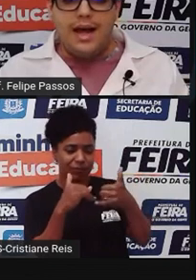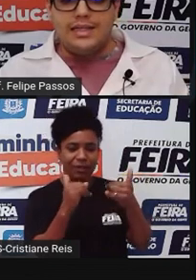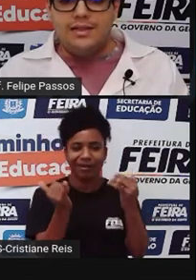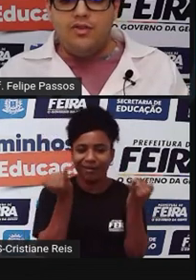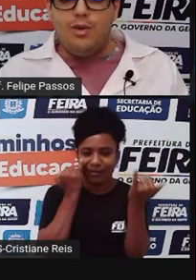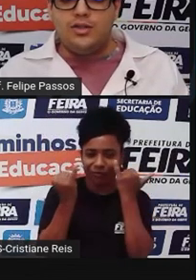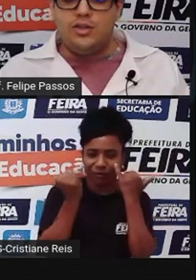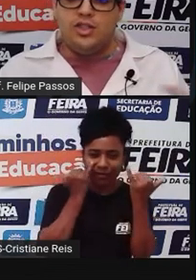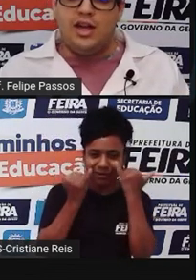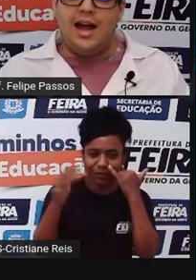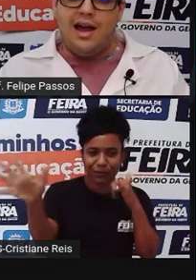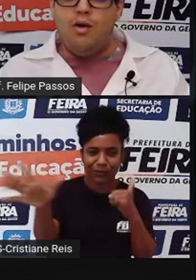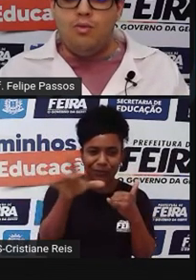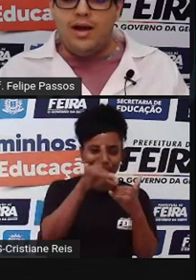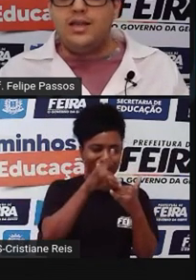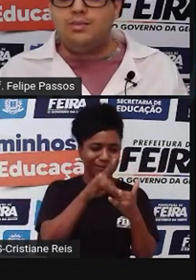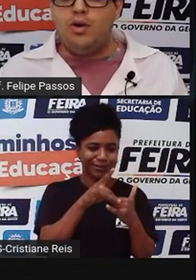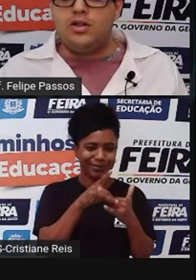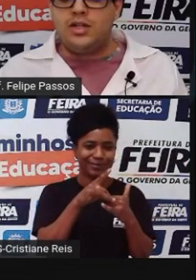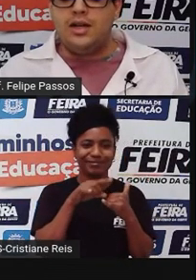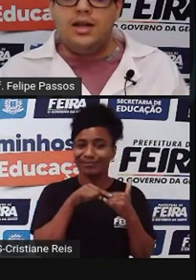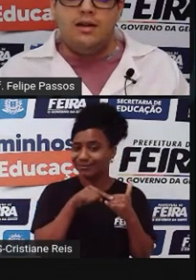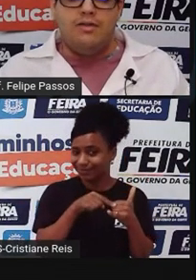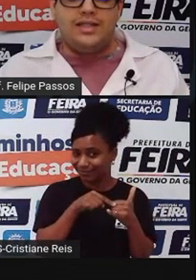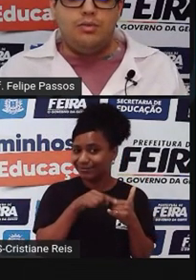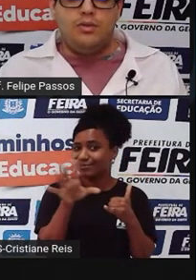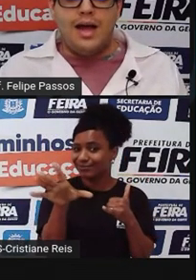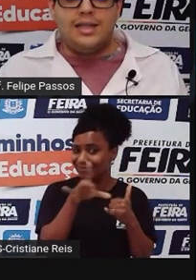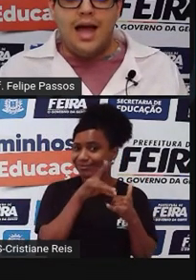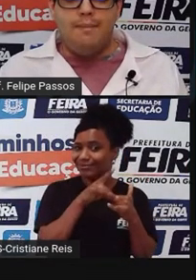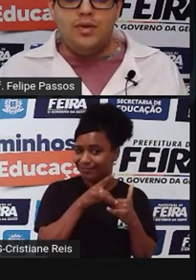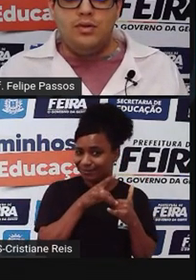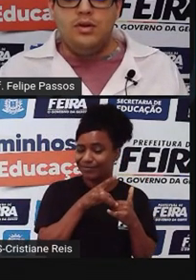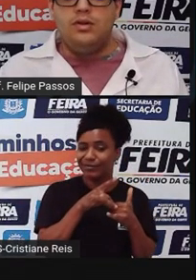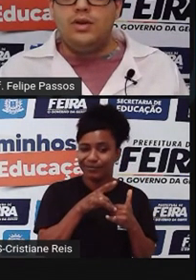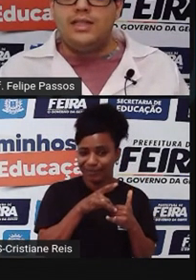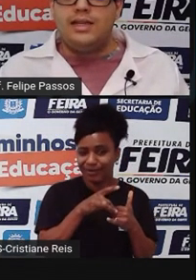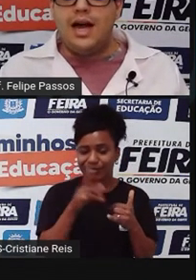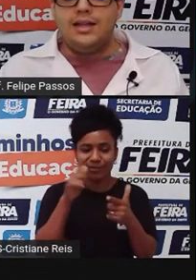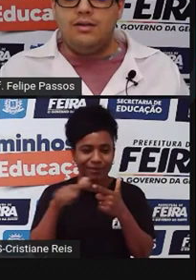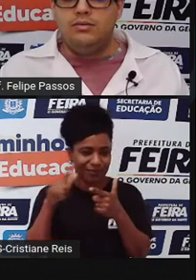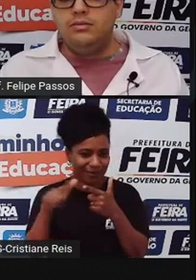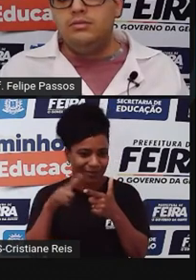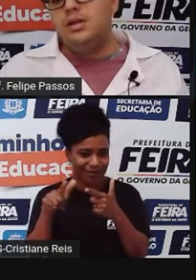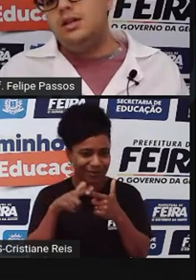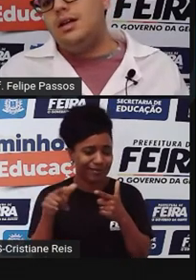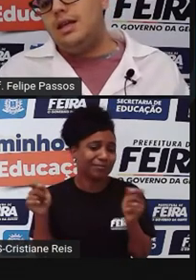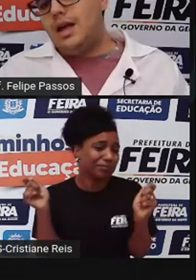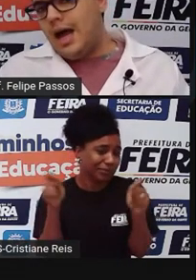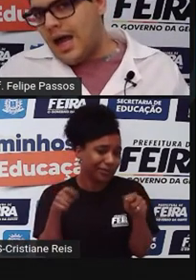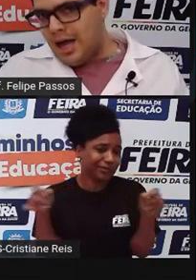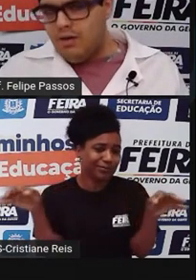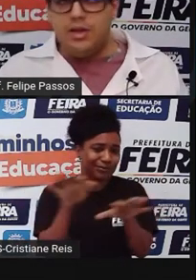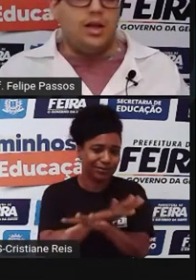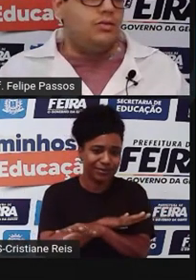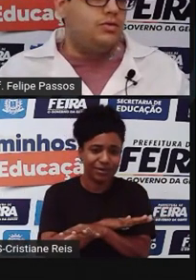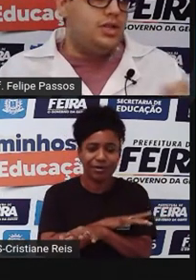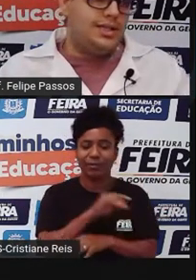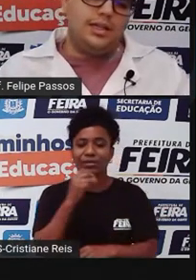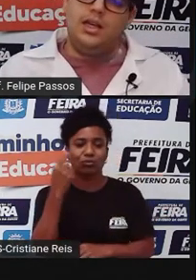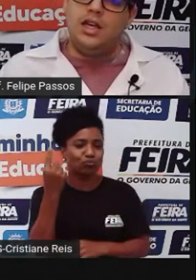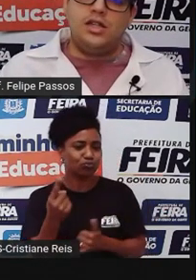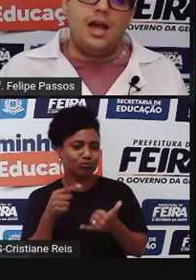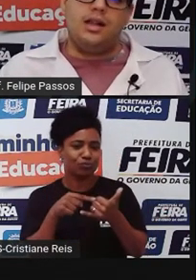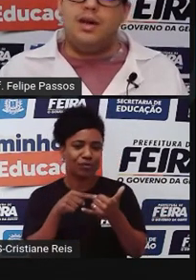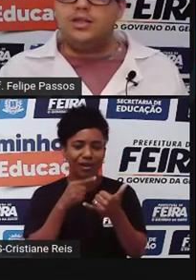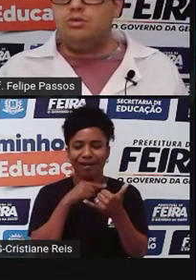consiga pegar essas informações e gerar alguma resposta vai ser muito mais rápido do que esse cada um ligar ou